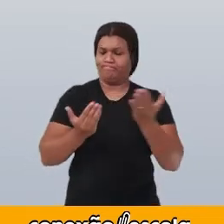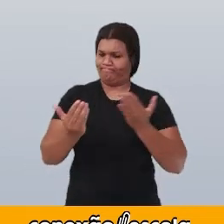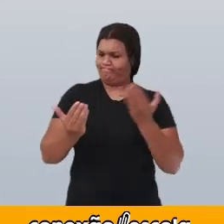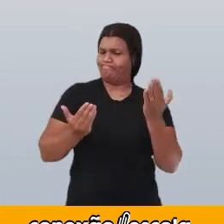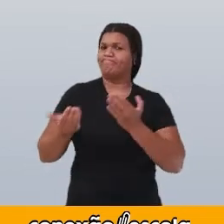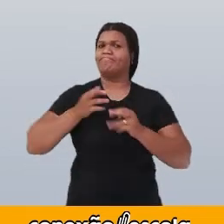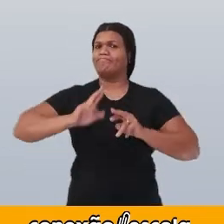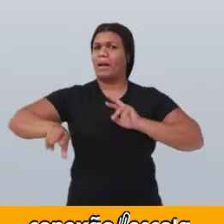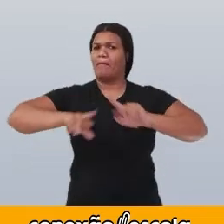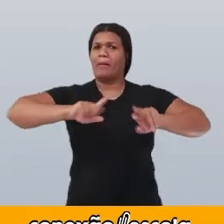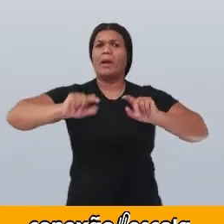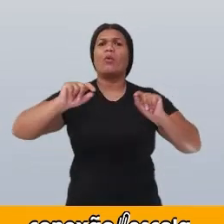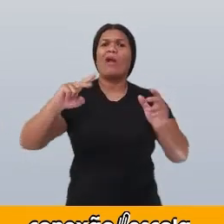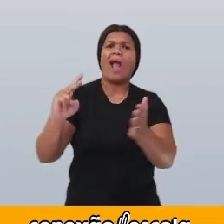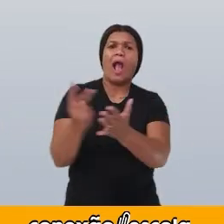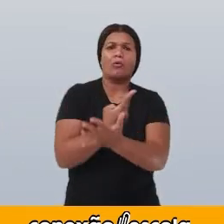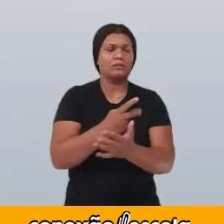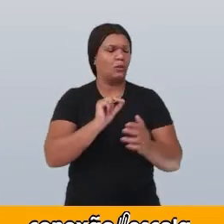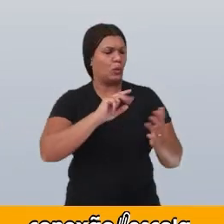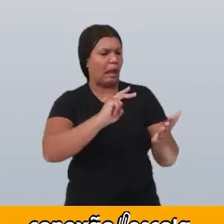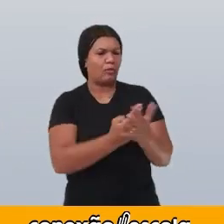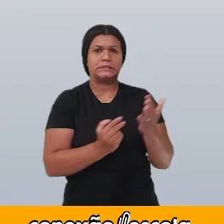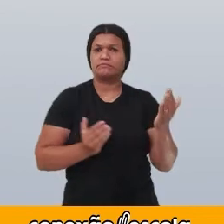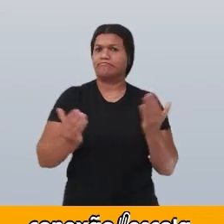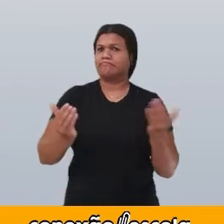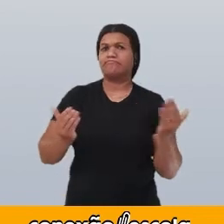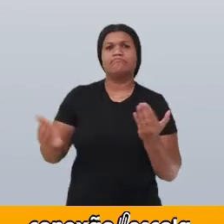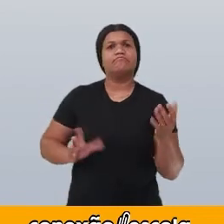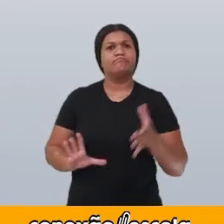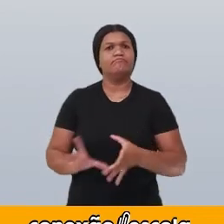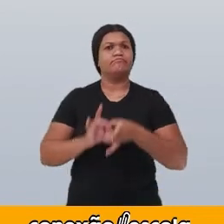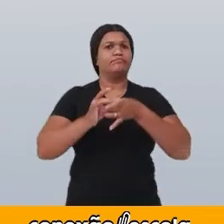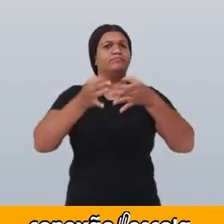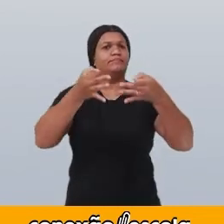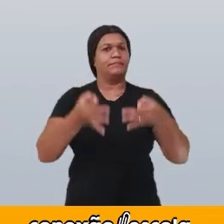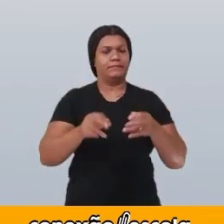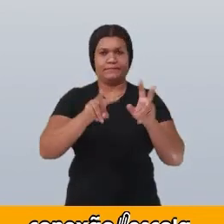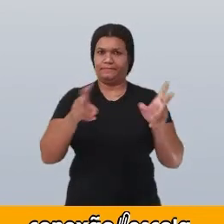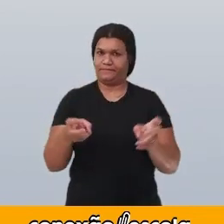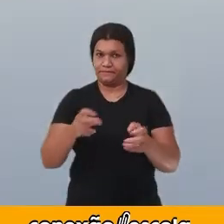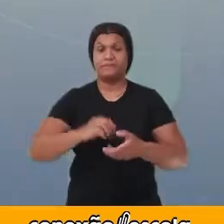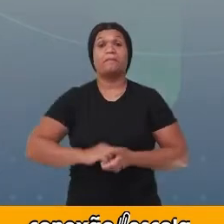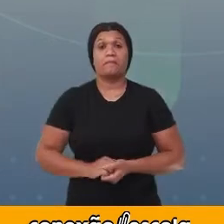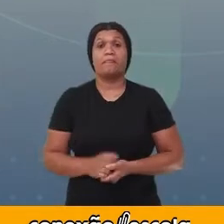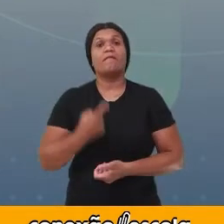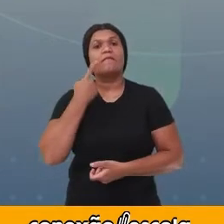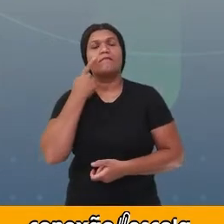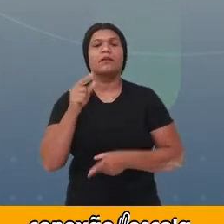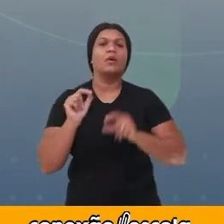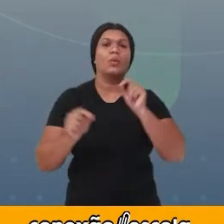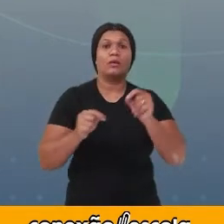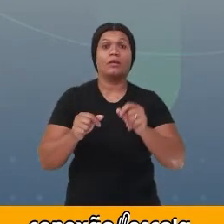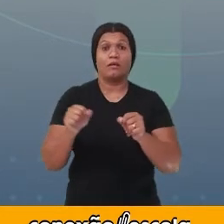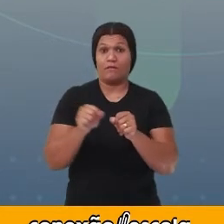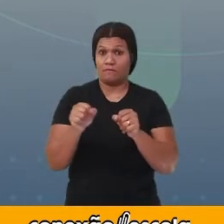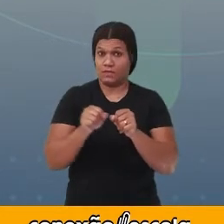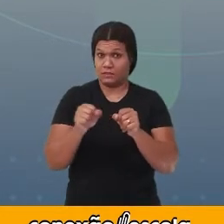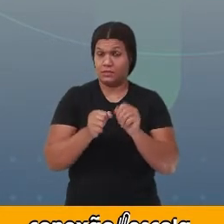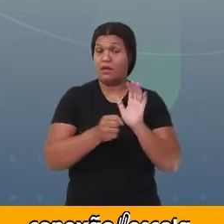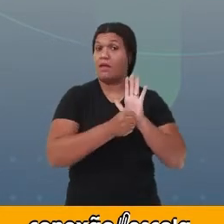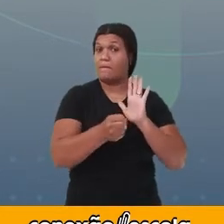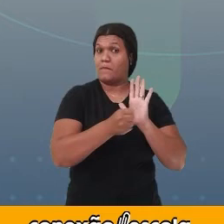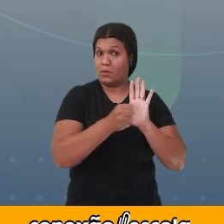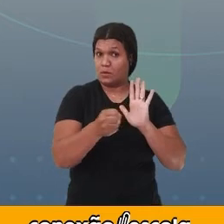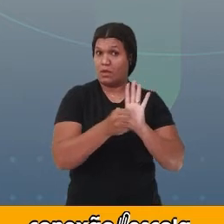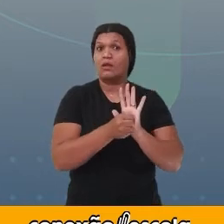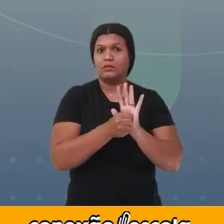comparação de diversos fatos associados, então, ao tema trabalhado. Vejam, então, que para produzir uma